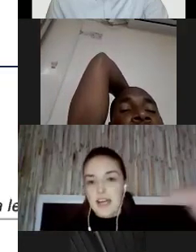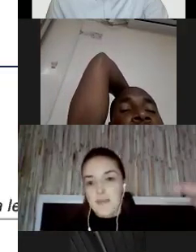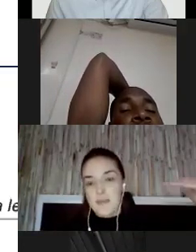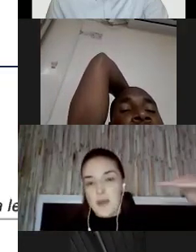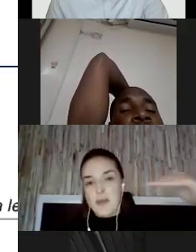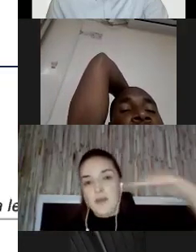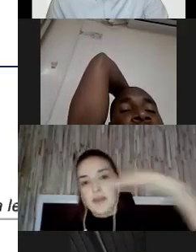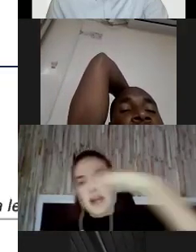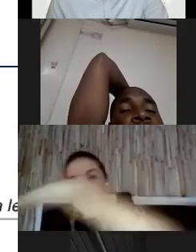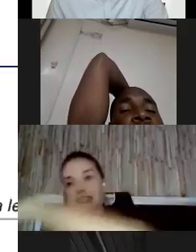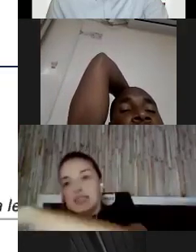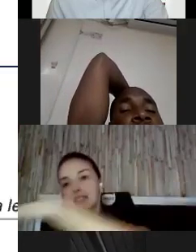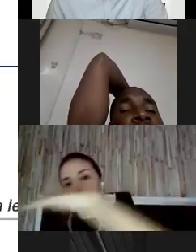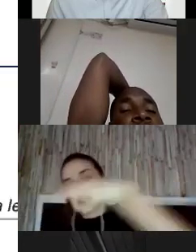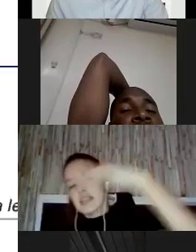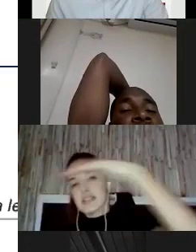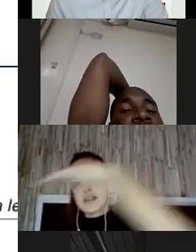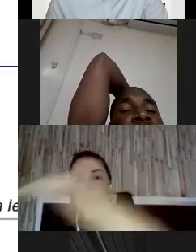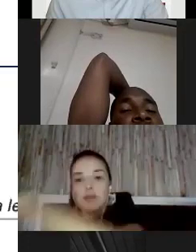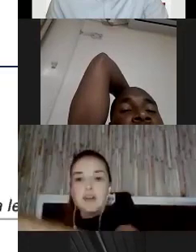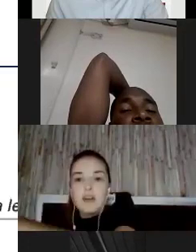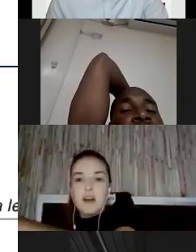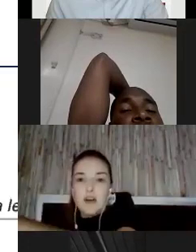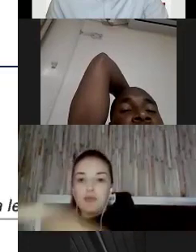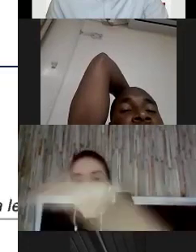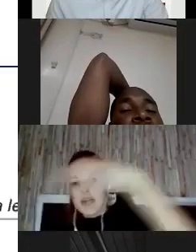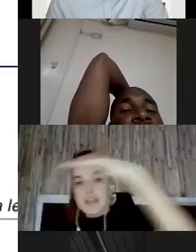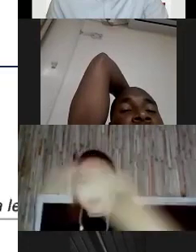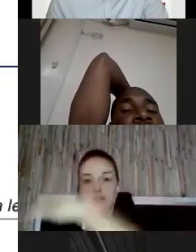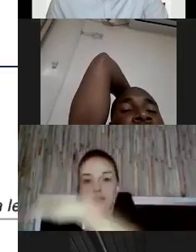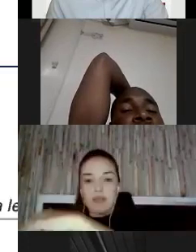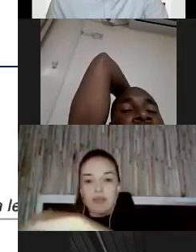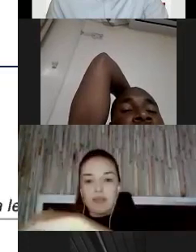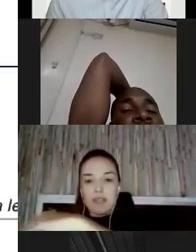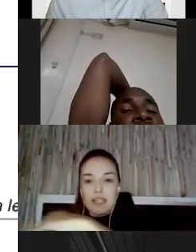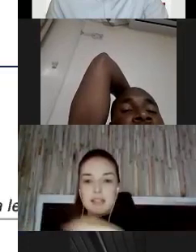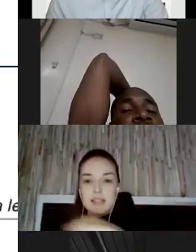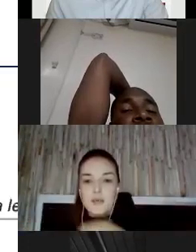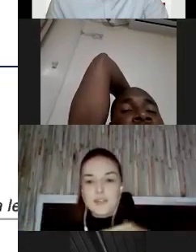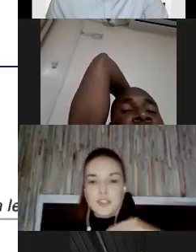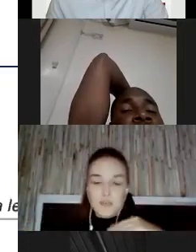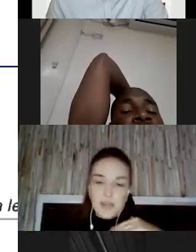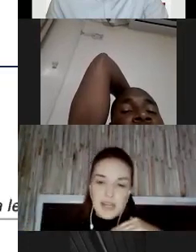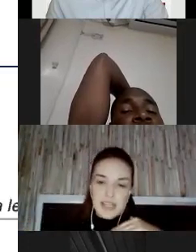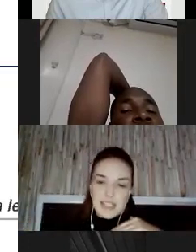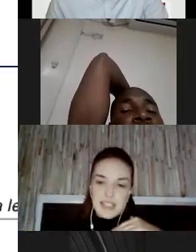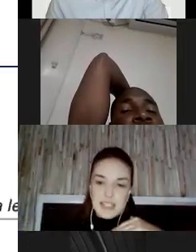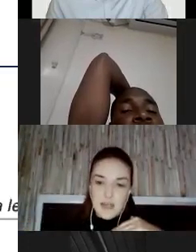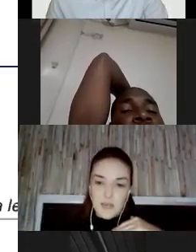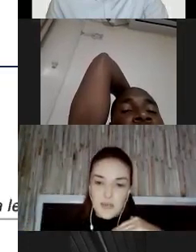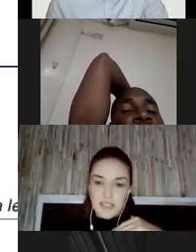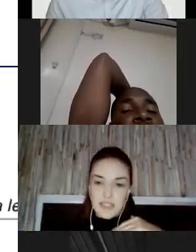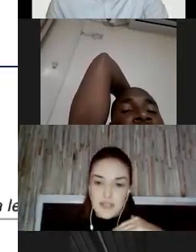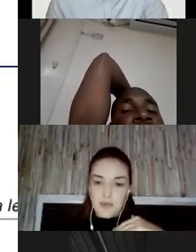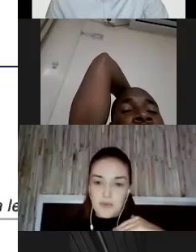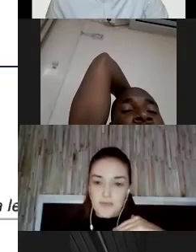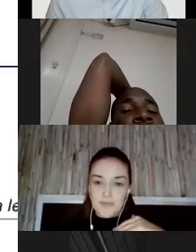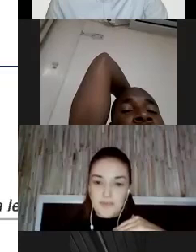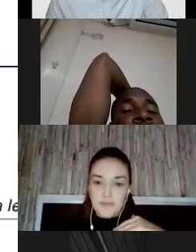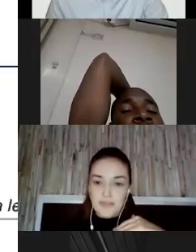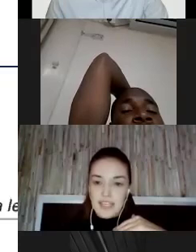passa a mergulhar mais em direção ao fundo marinho. Então, quando a gente pega esse exemplo, por